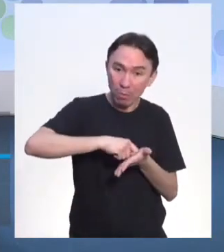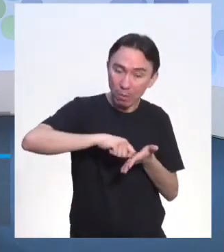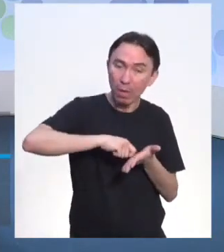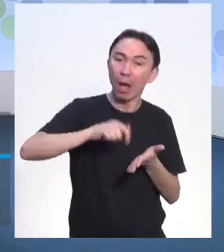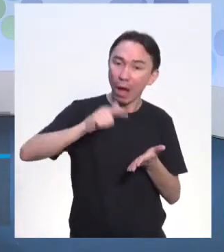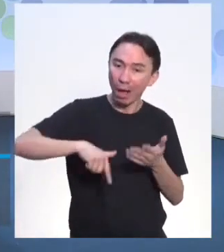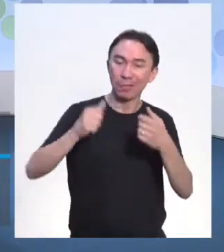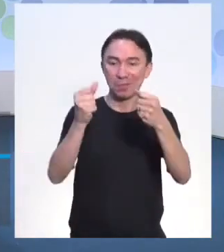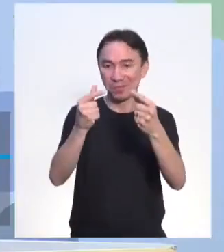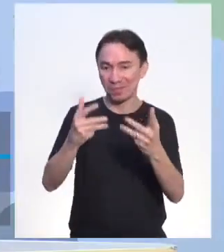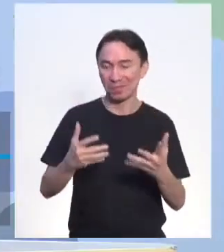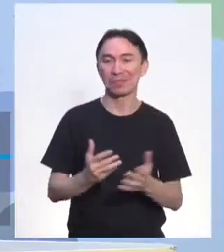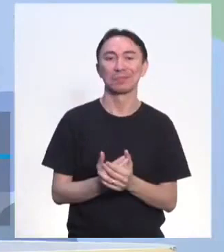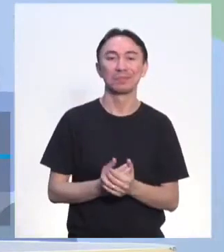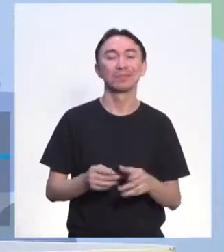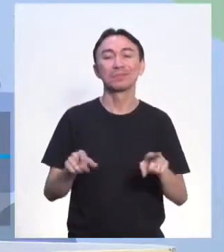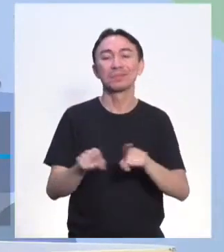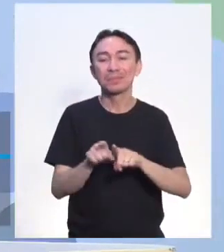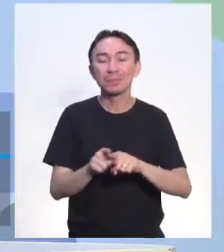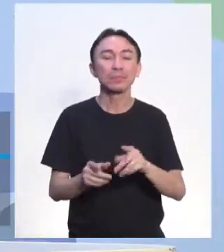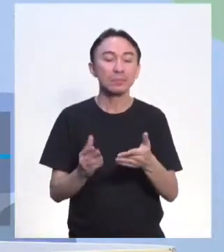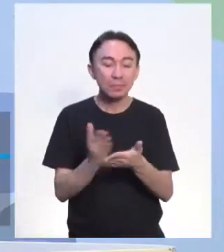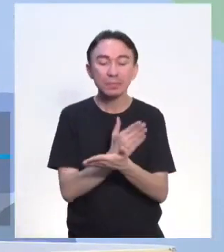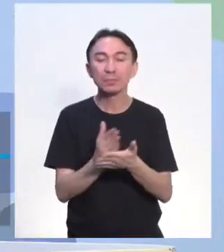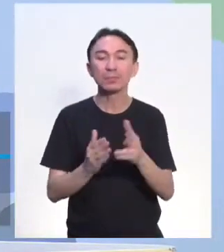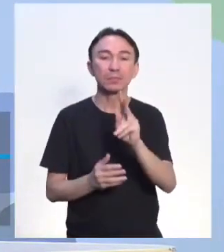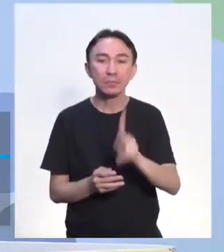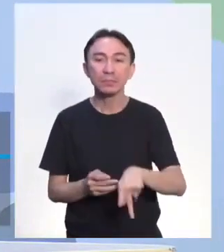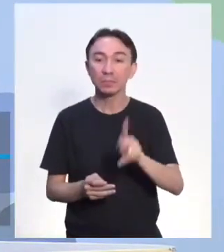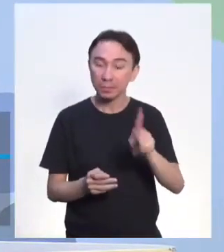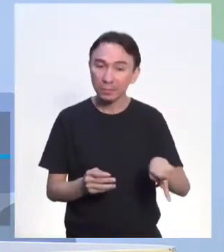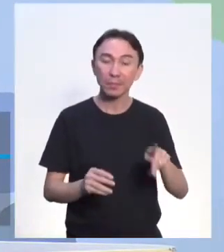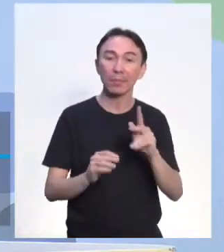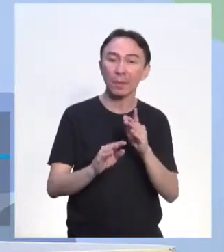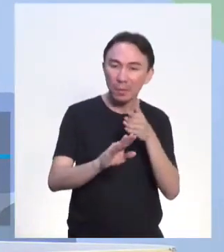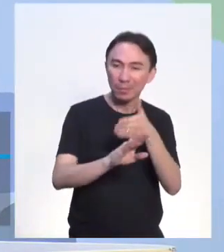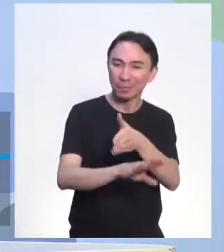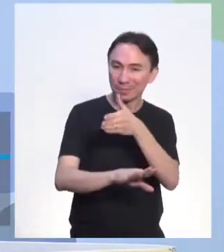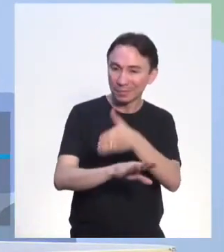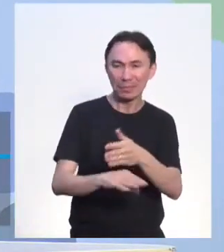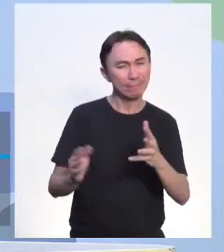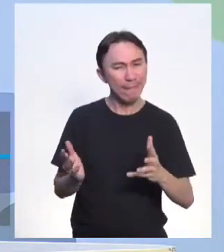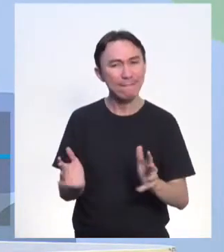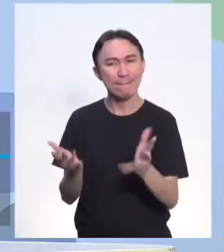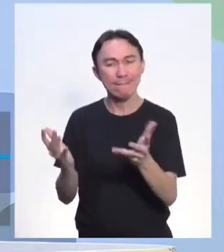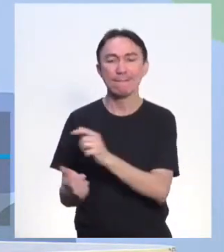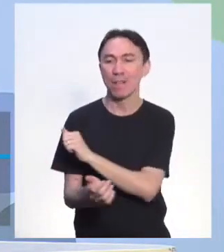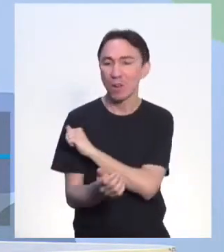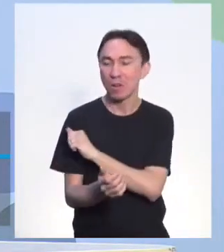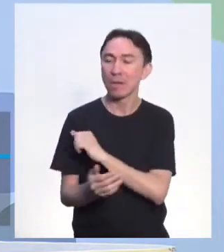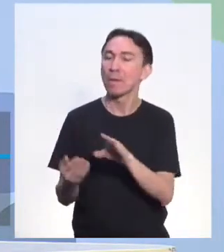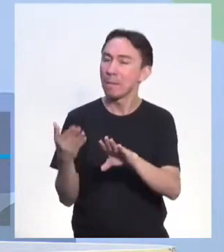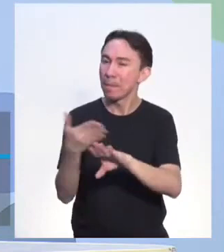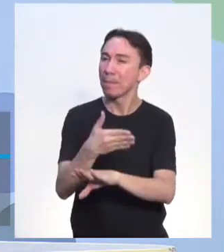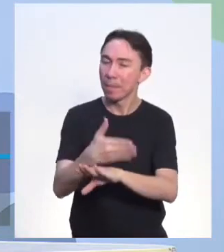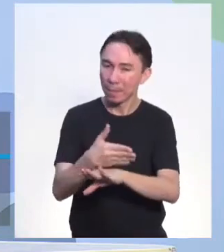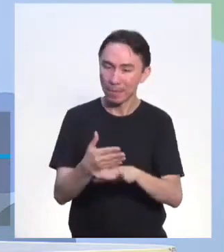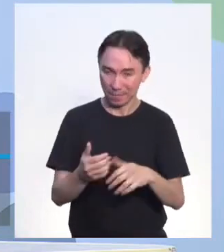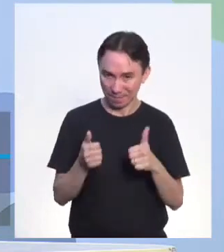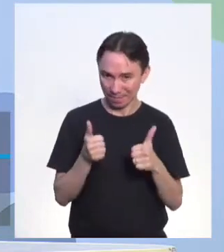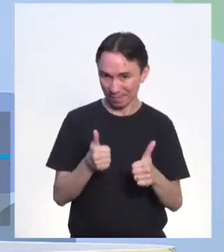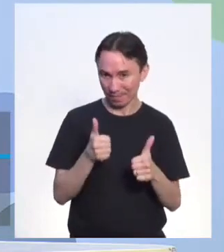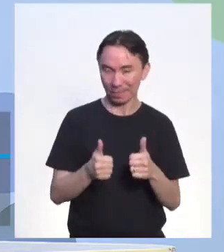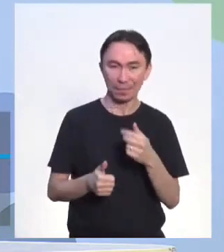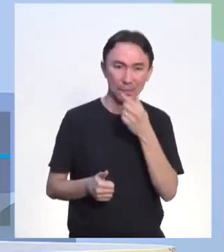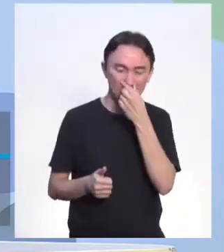certeza. Também quero agradecer a participação dos professores que estão incentivando os nossos alunos a participarem ativamente lá do